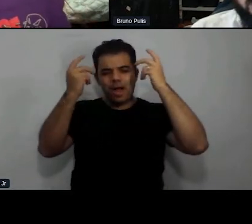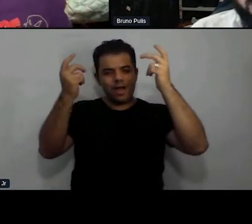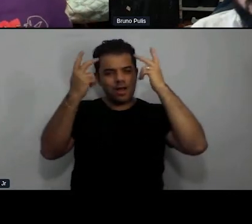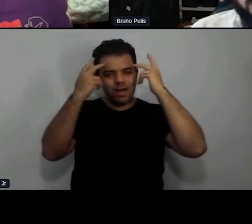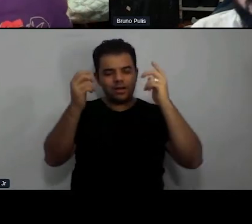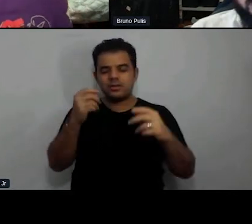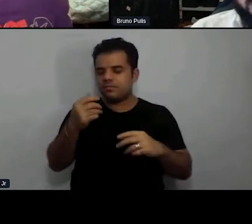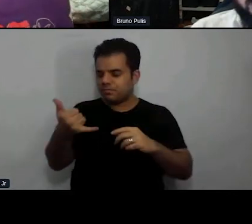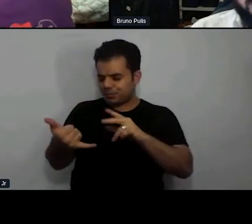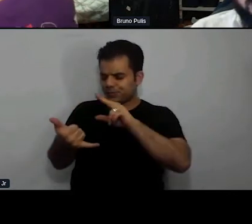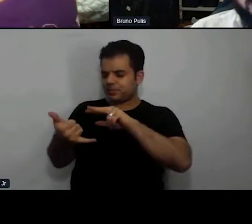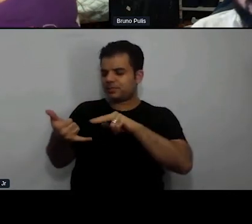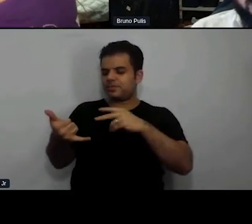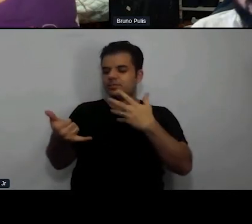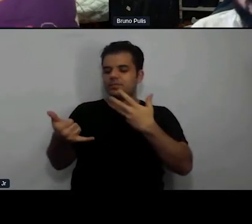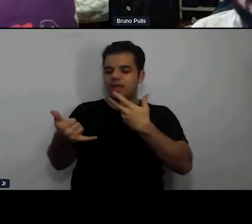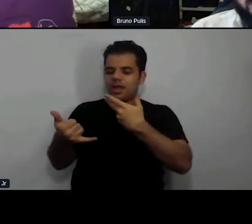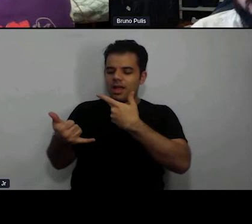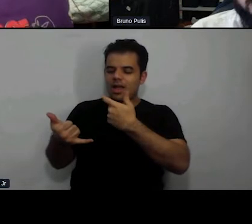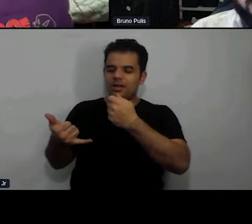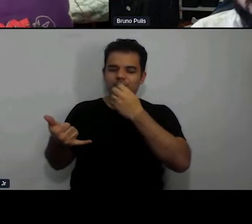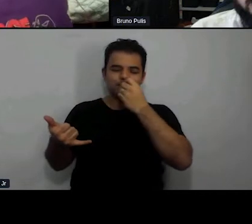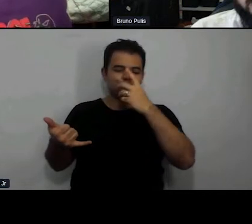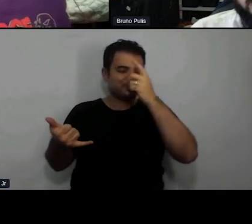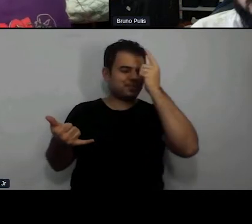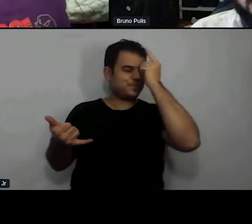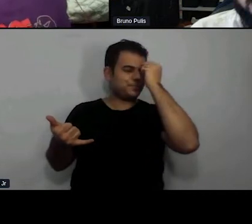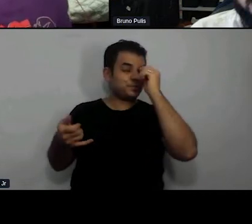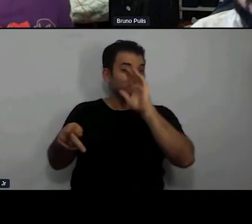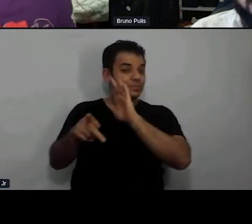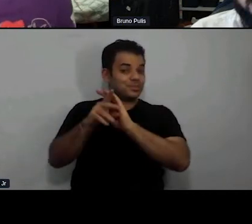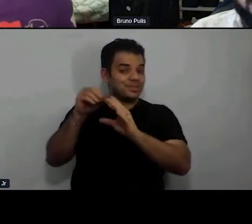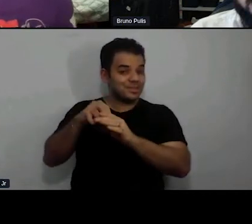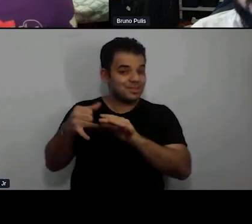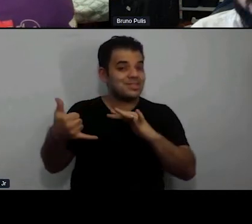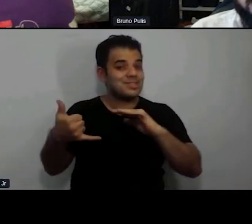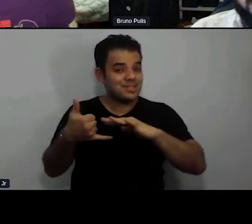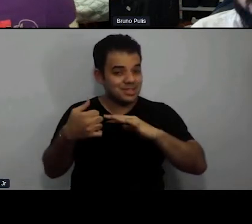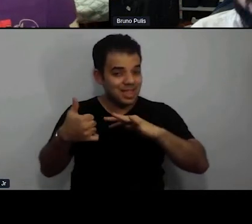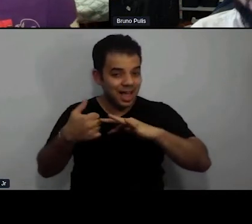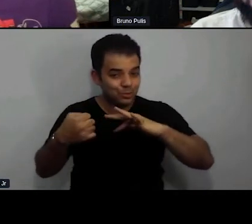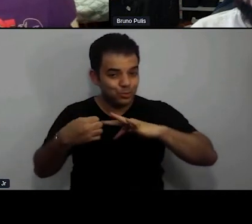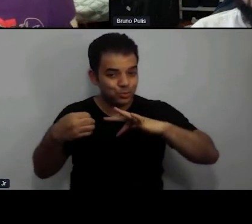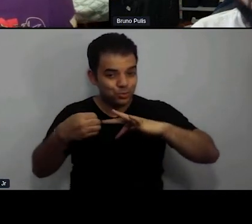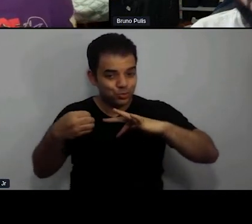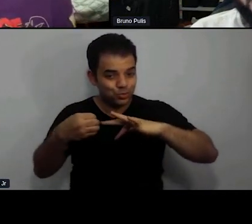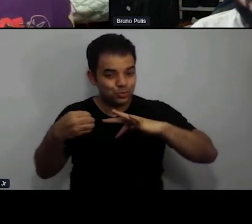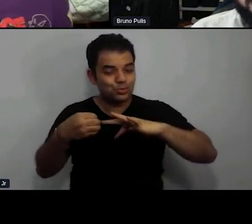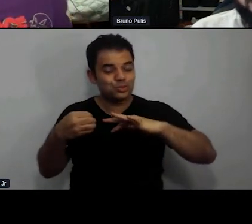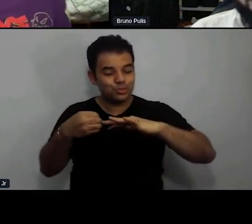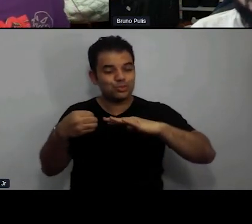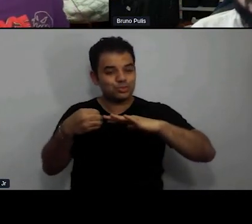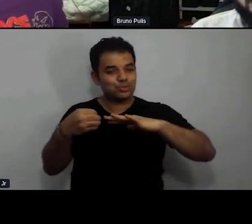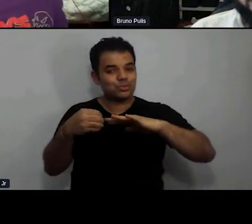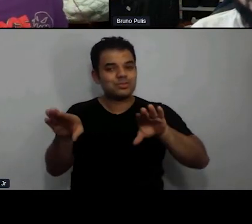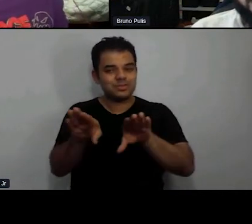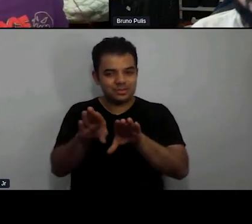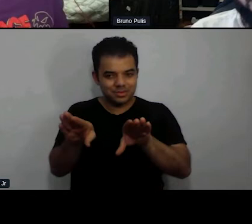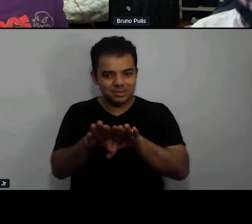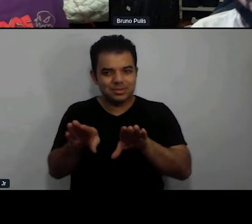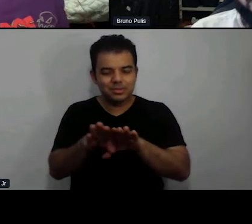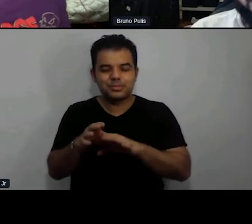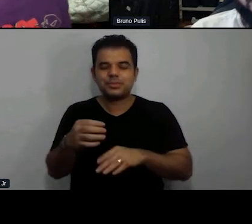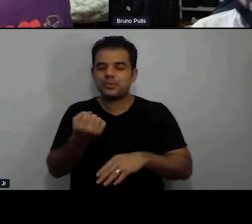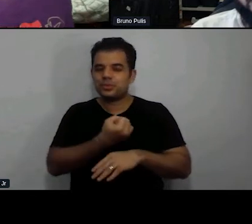fico assim encantada, porque a gente sabe que em termos de dados, números são poucos, né? A gente já vê que já teve pelo menos um trabalho